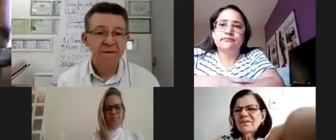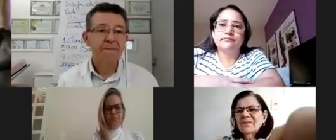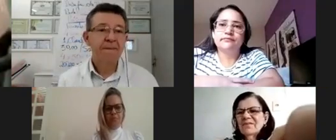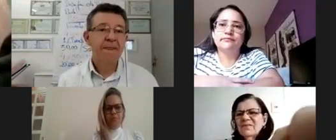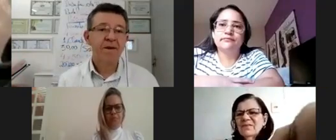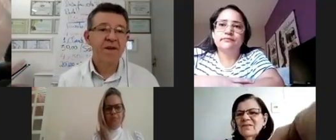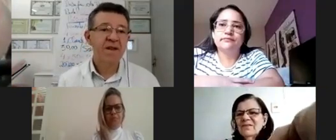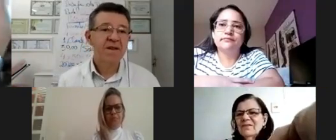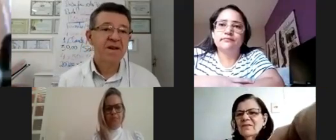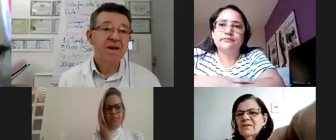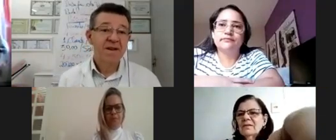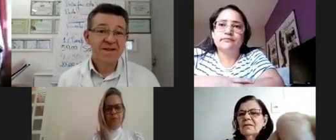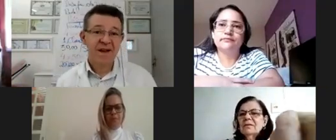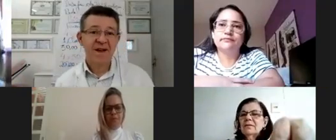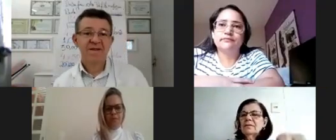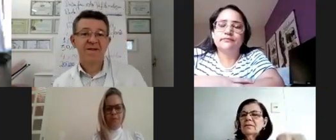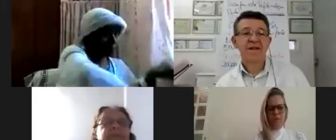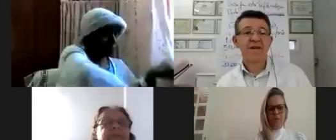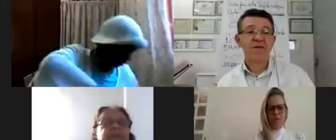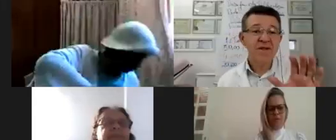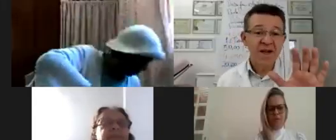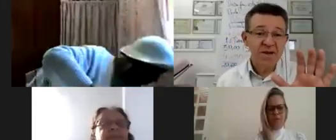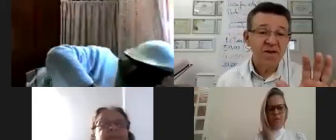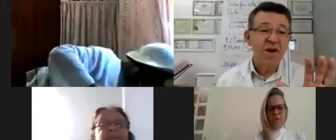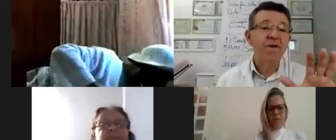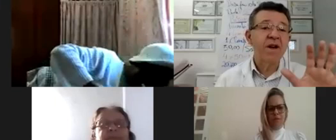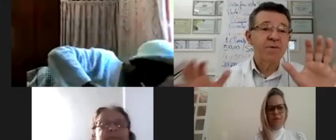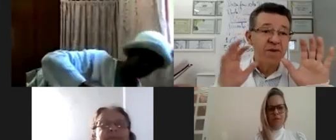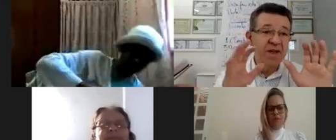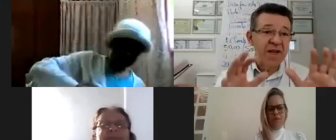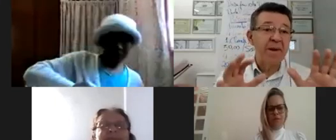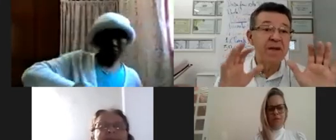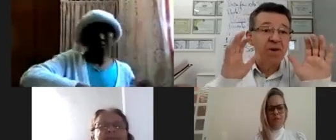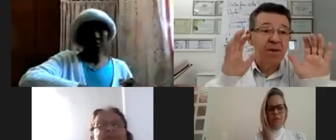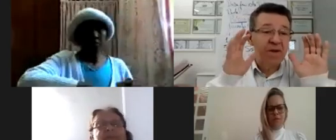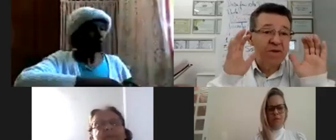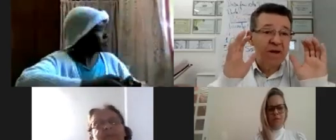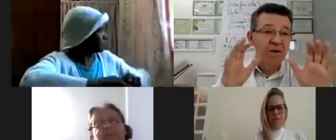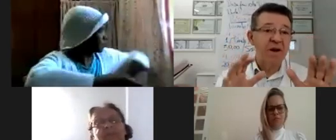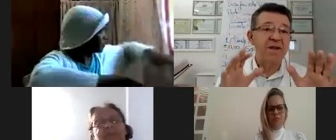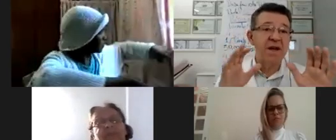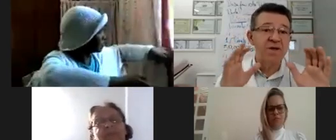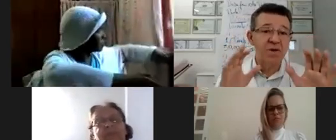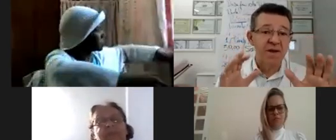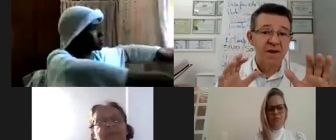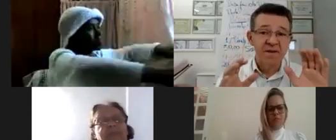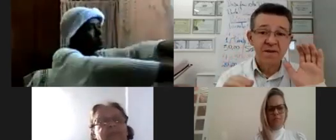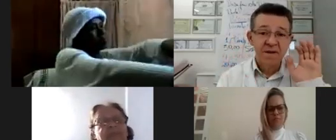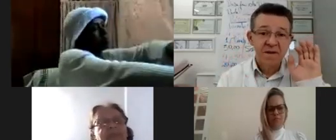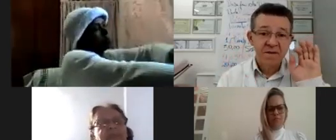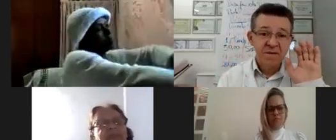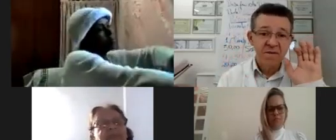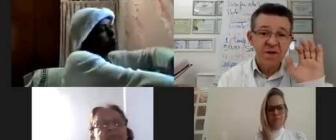rosto. Ok? Tá? Professor, Um instante só, eu vou responder a pergunta no meu, agora da professor.